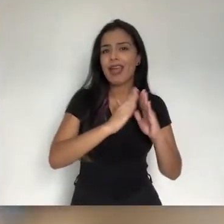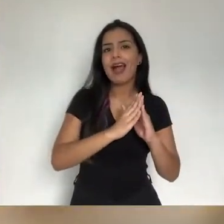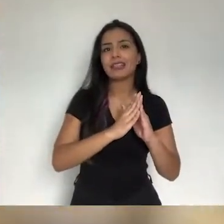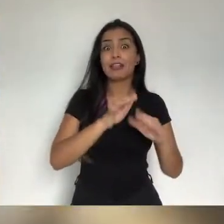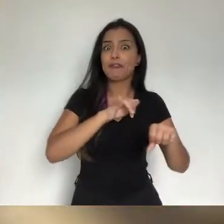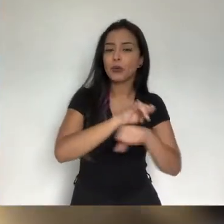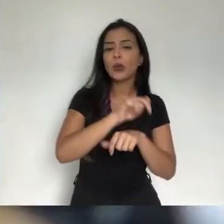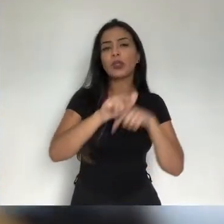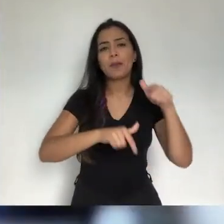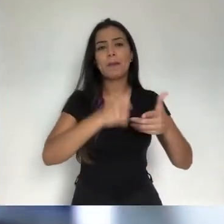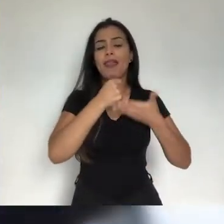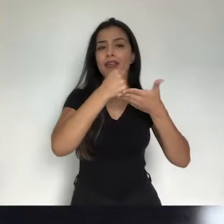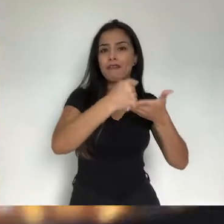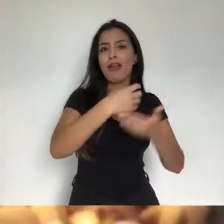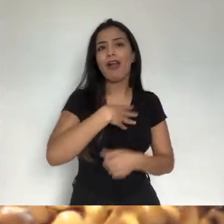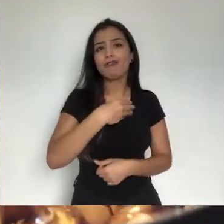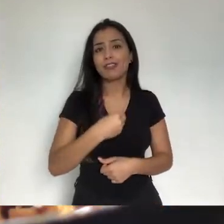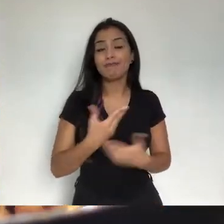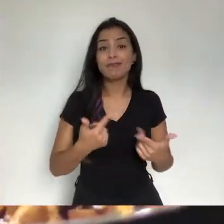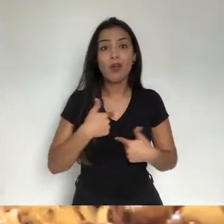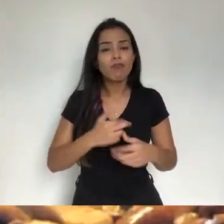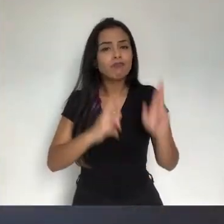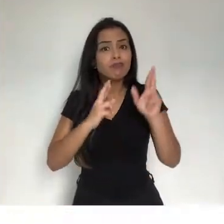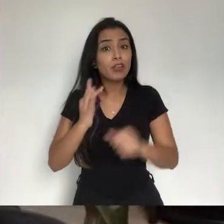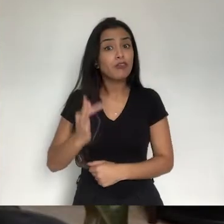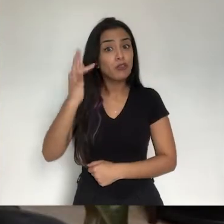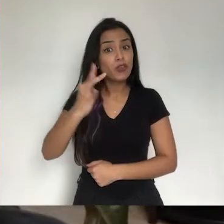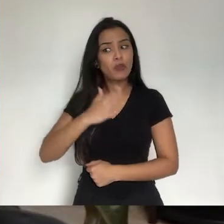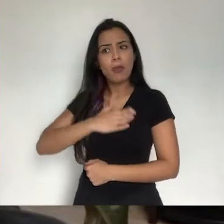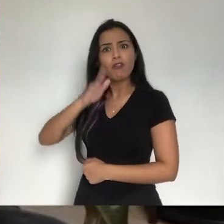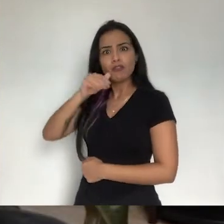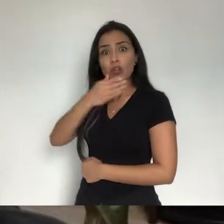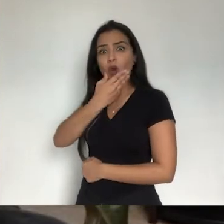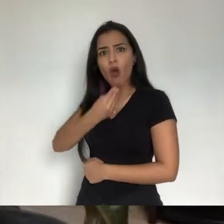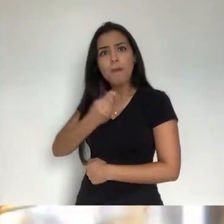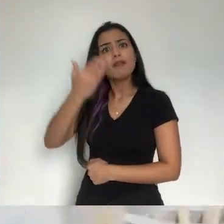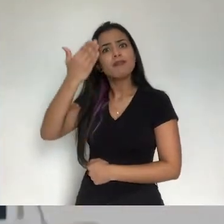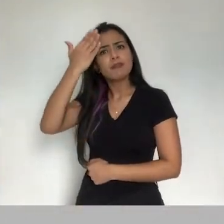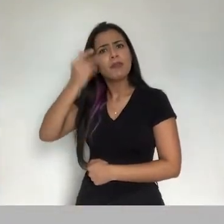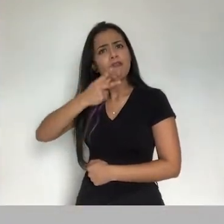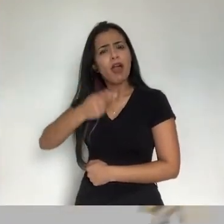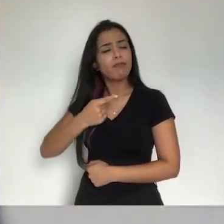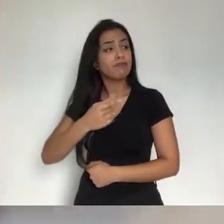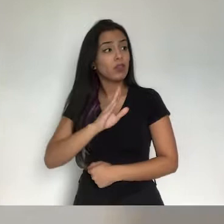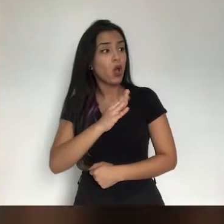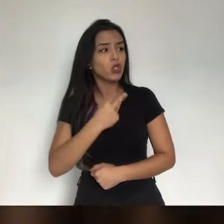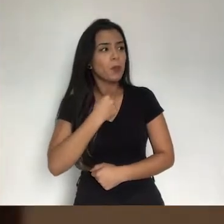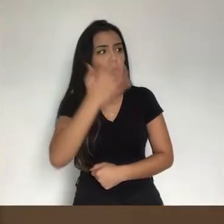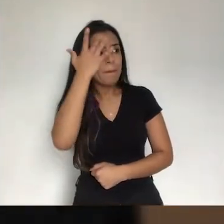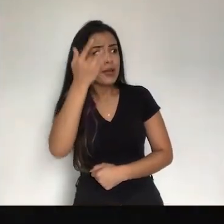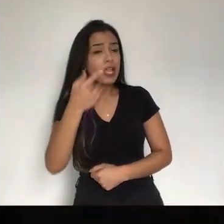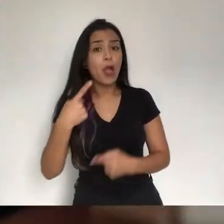ou deixou de ir no trabalho para levar o filho na escola, tal. E eu espero o dia que eu vou ter os meus funcionários falando, homens falando realmente, olha, eu preciso amanhã levar meu